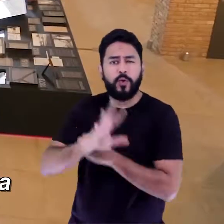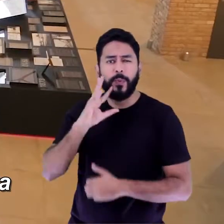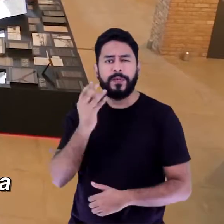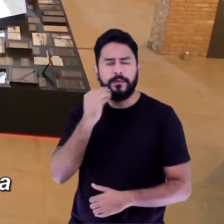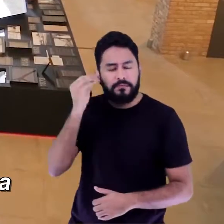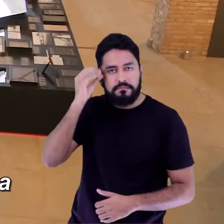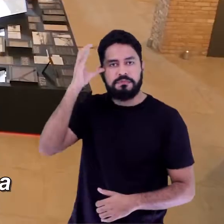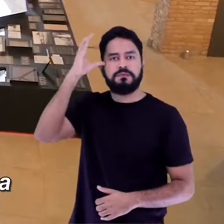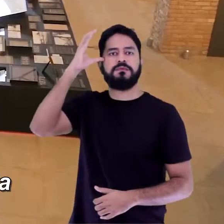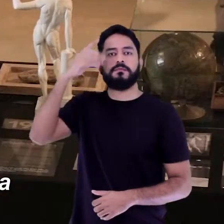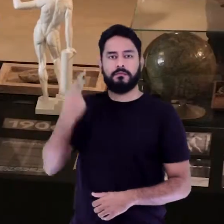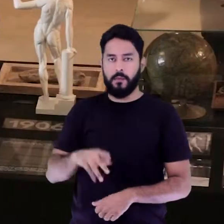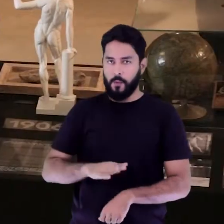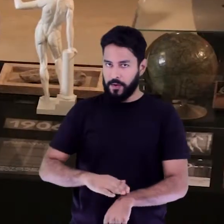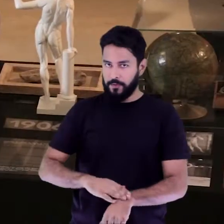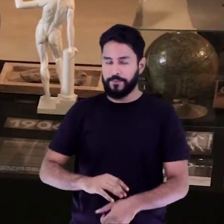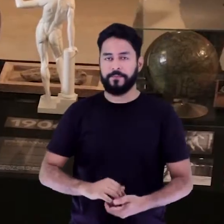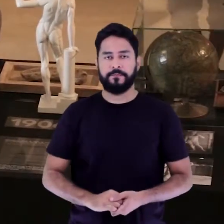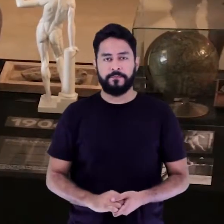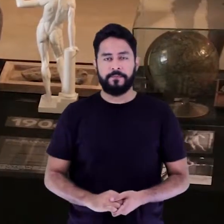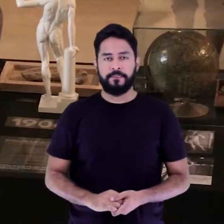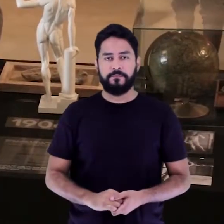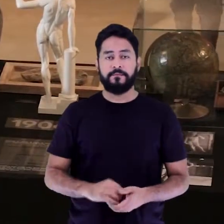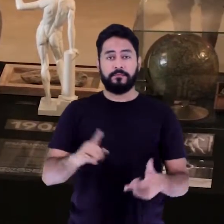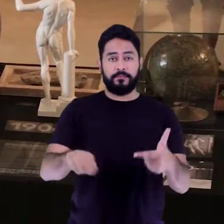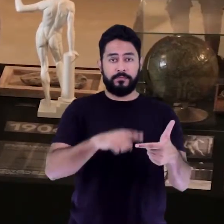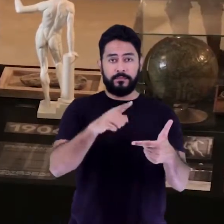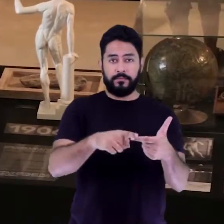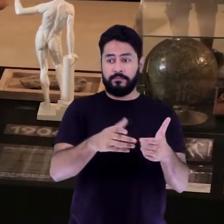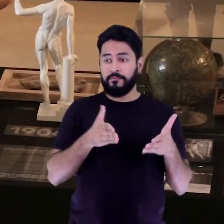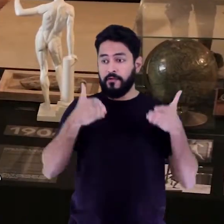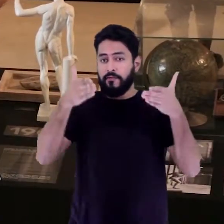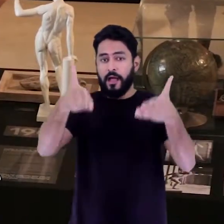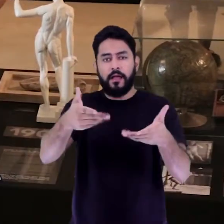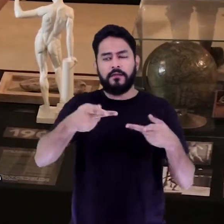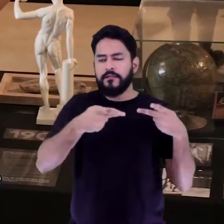Eles começavam com uma visita, que era a ideia de estimular o olhar.